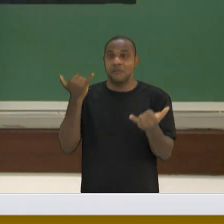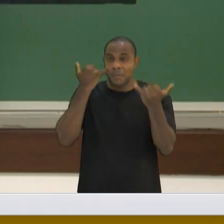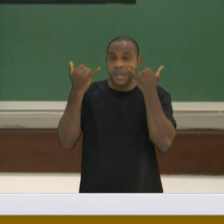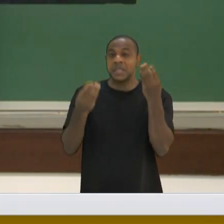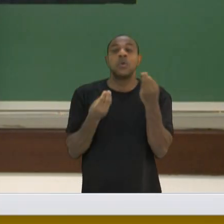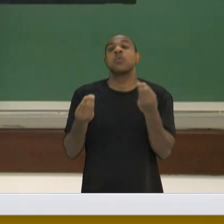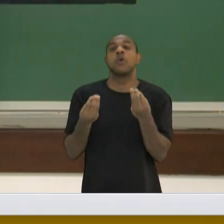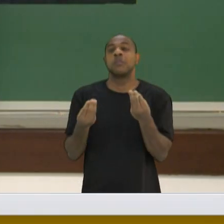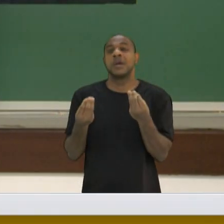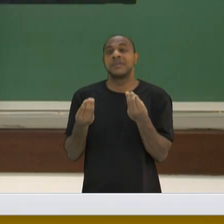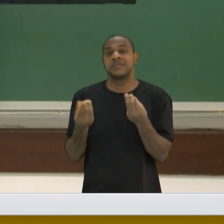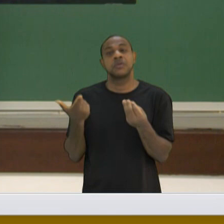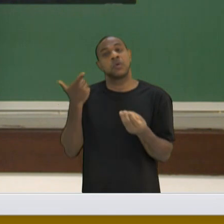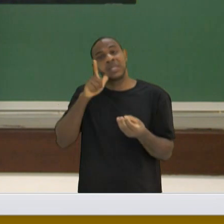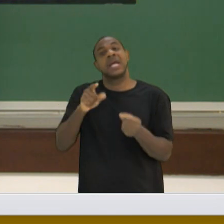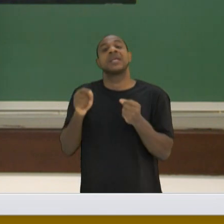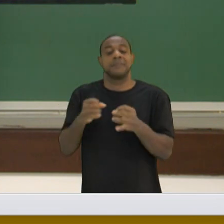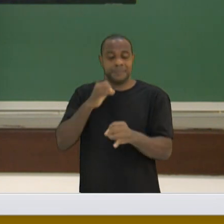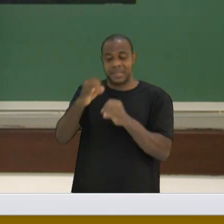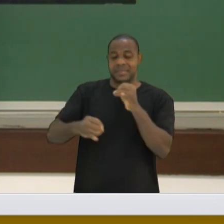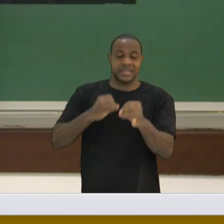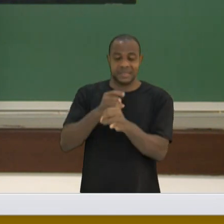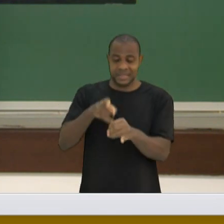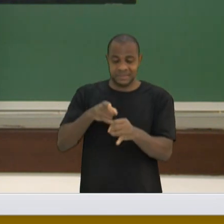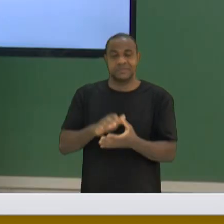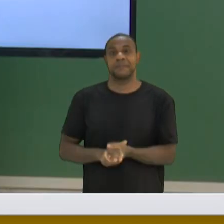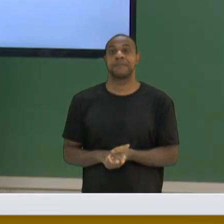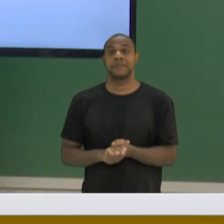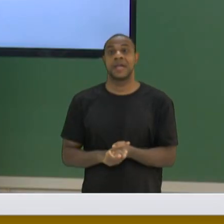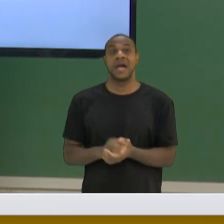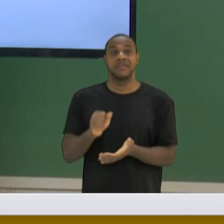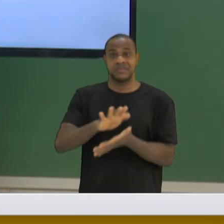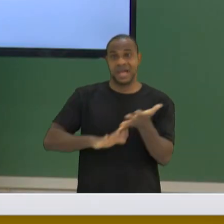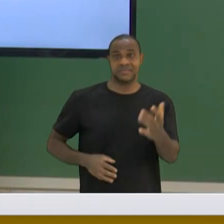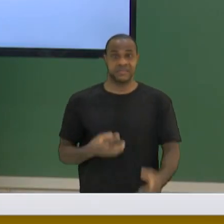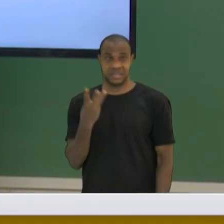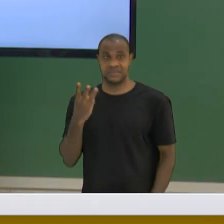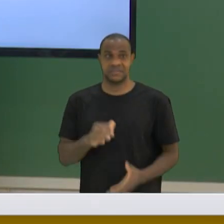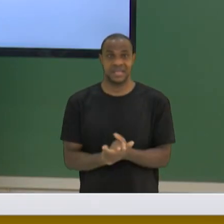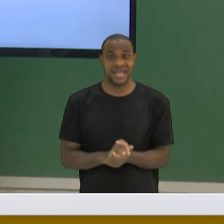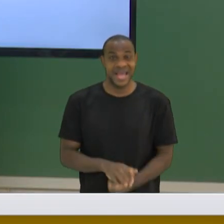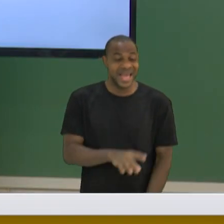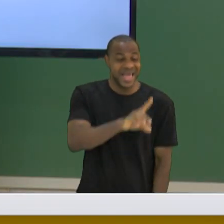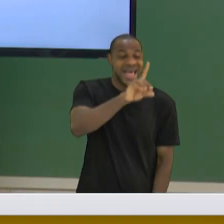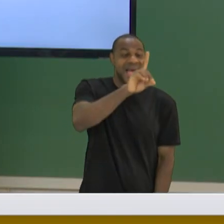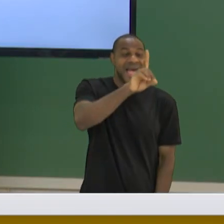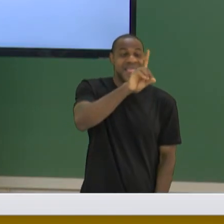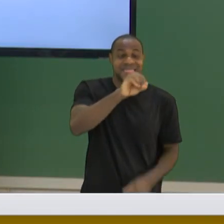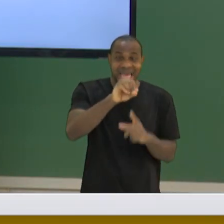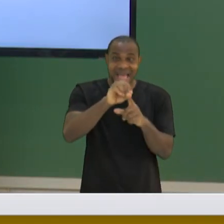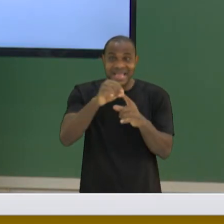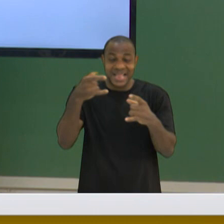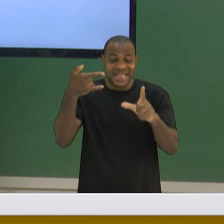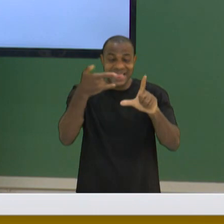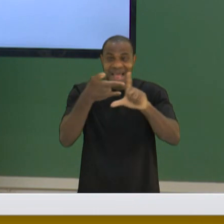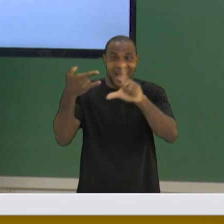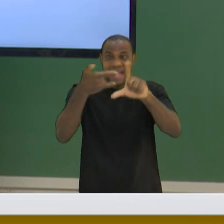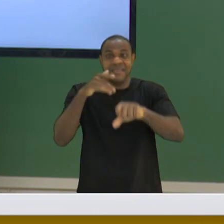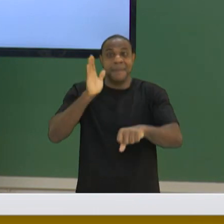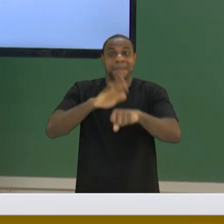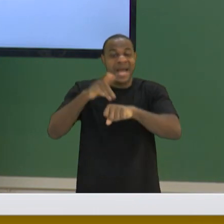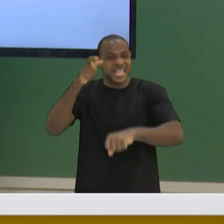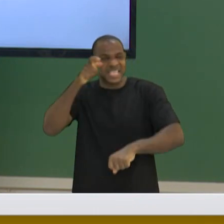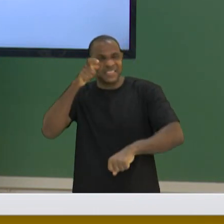atividade 3 uma das dez lives mais 10 lives musicais mais vistos